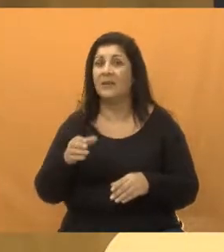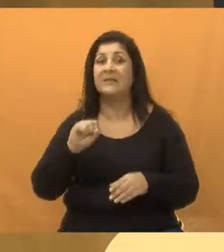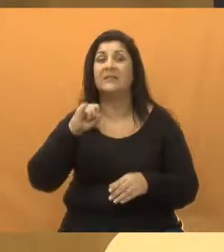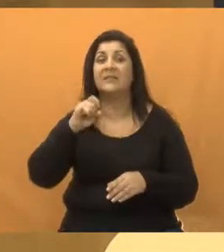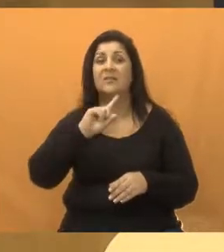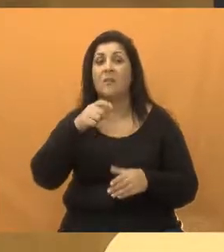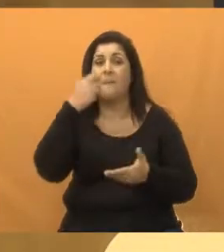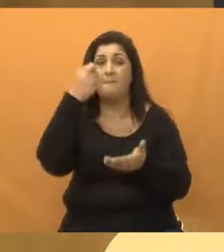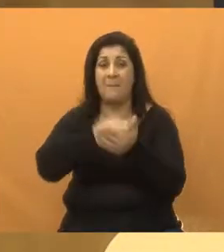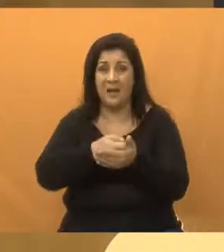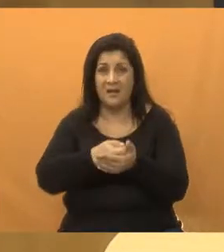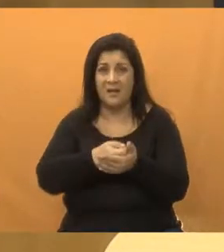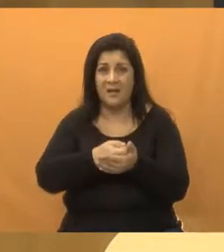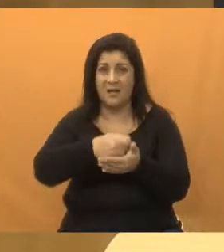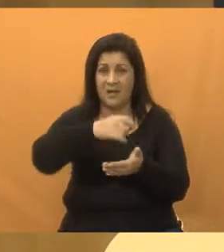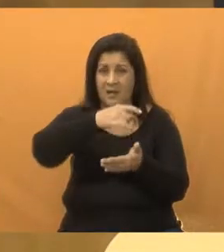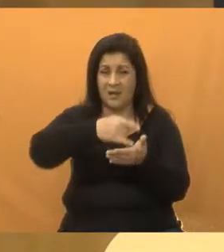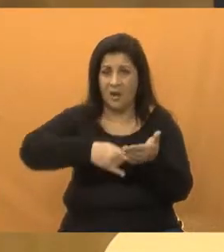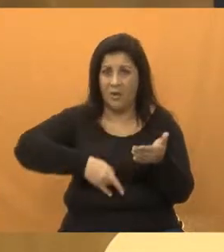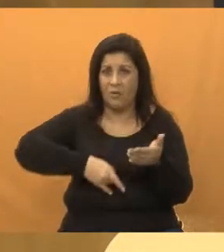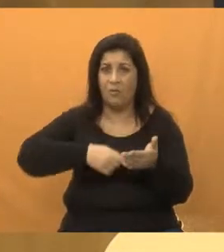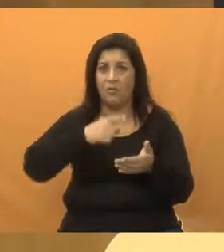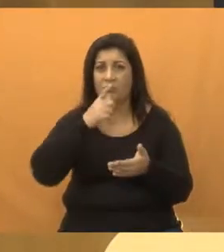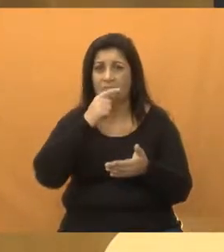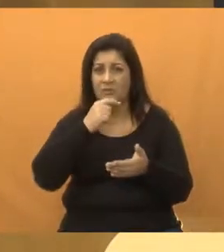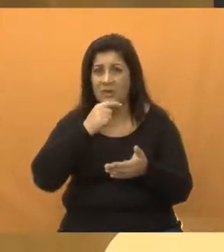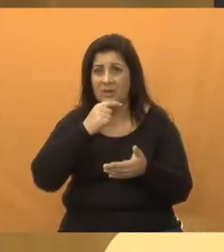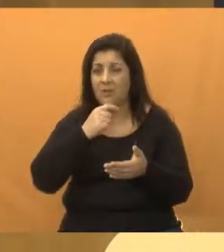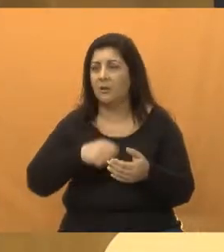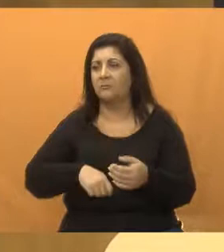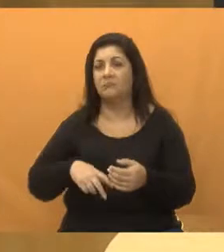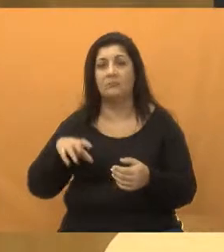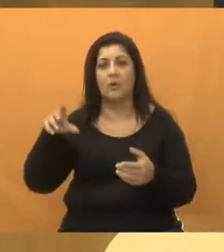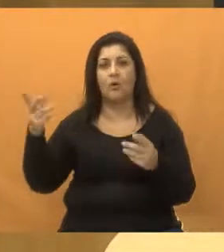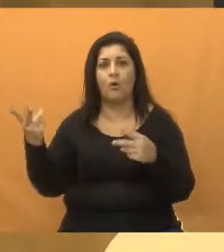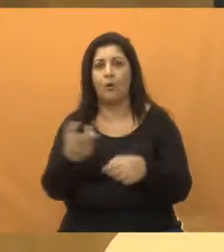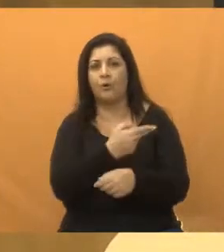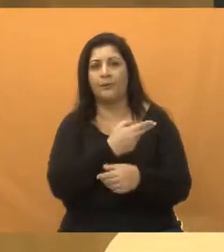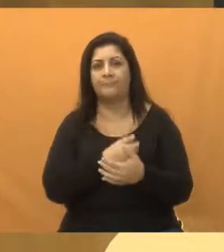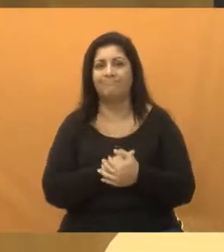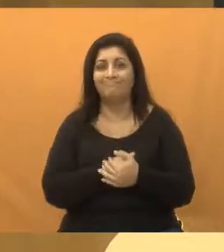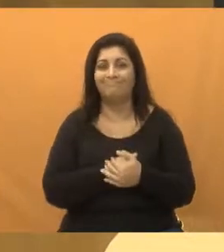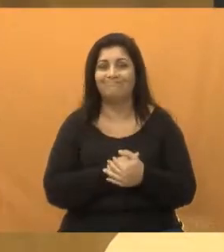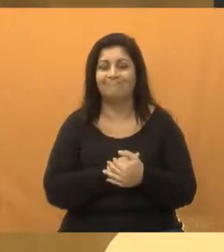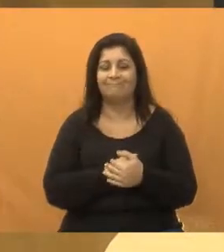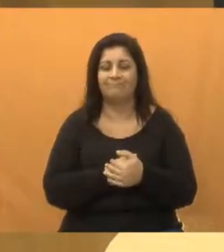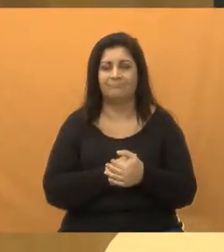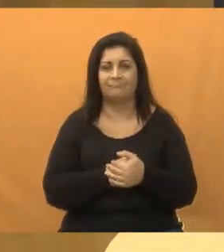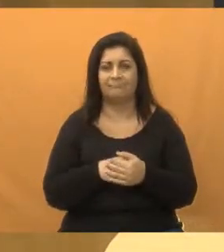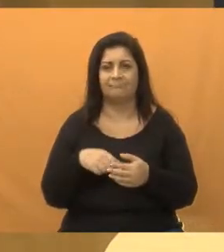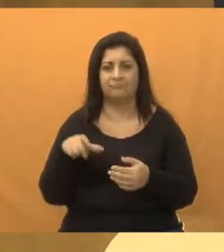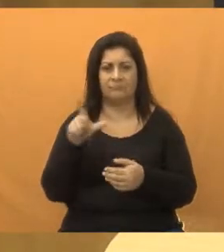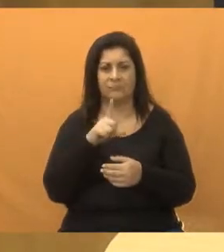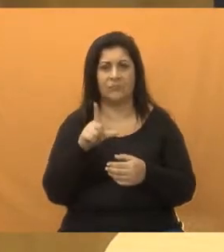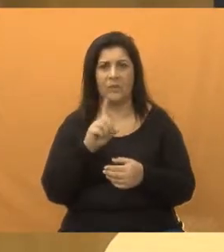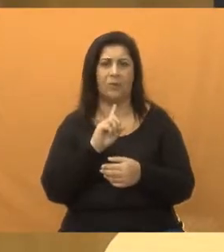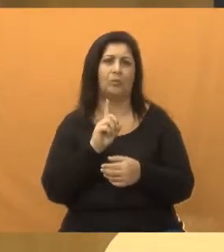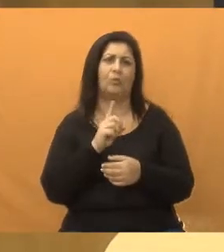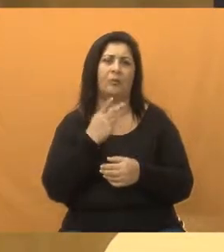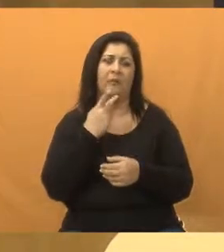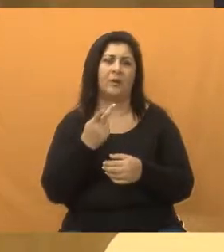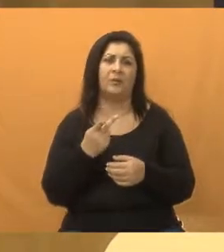pagar a sua conta para ver se o SAI não vai lá e corta o consumo de água. Lógico, não estou aqui